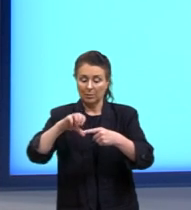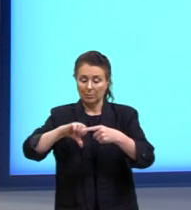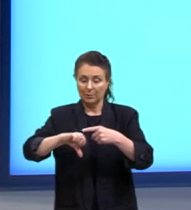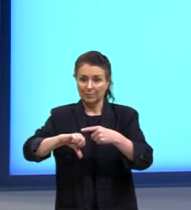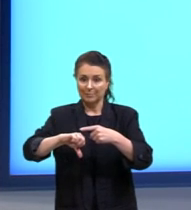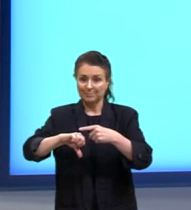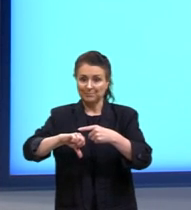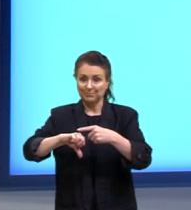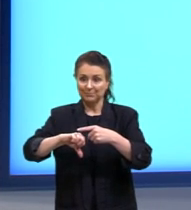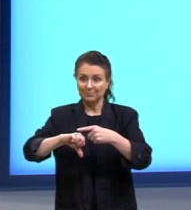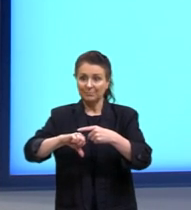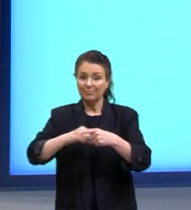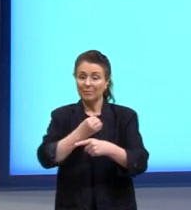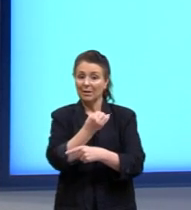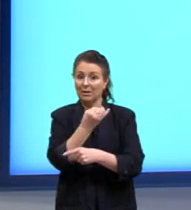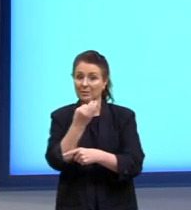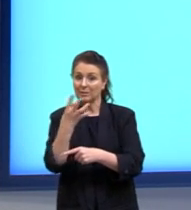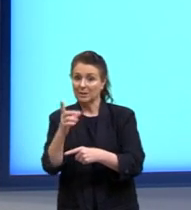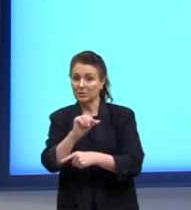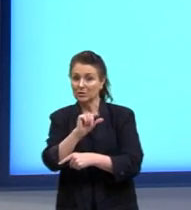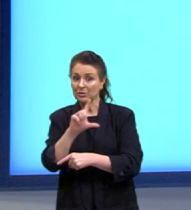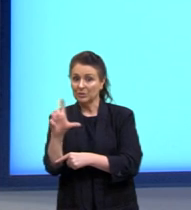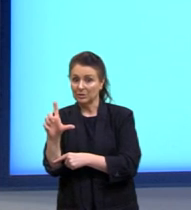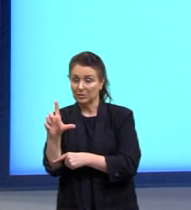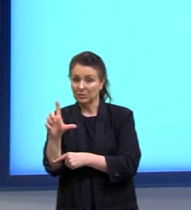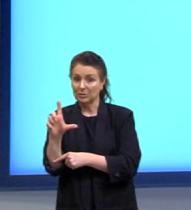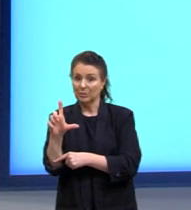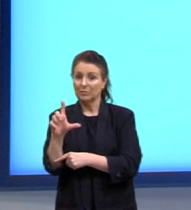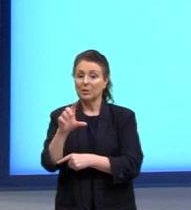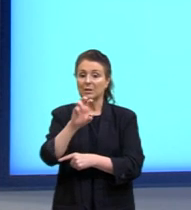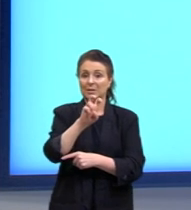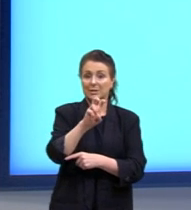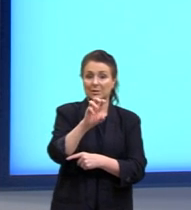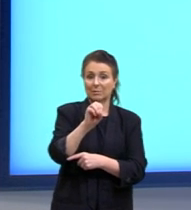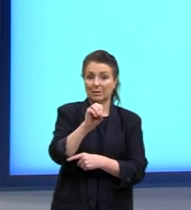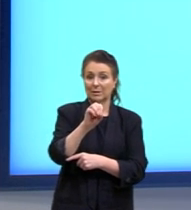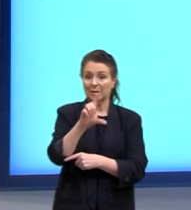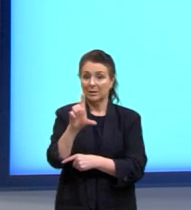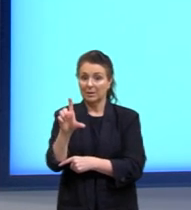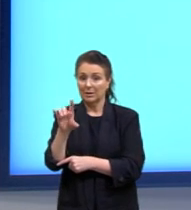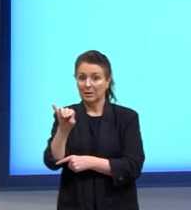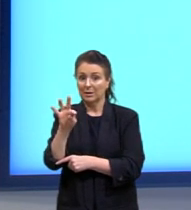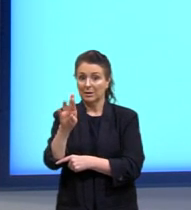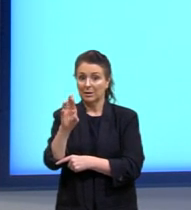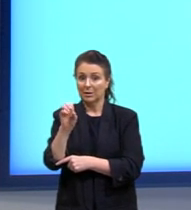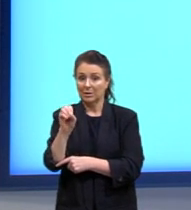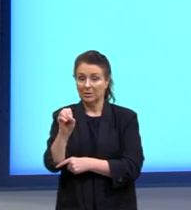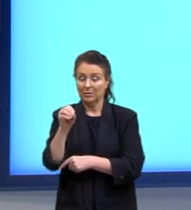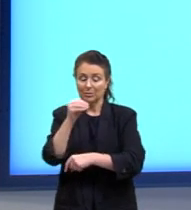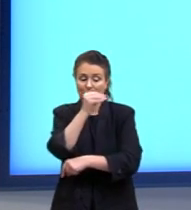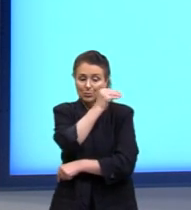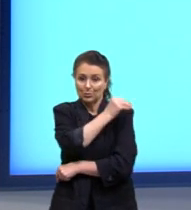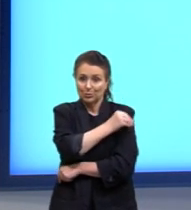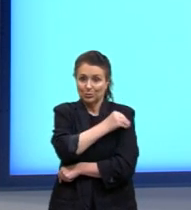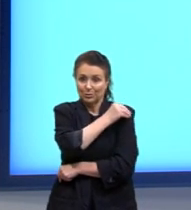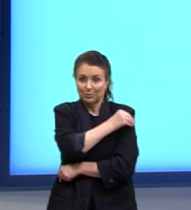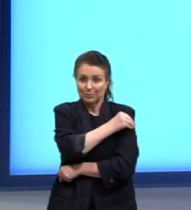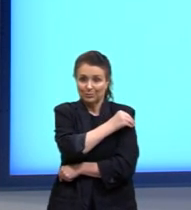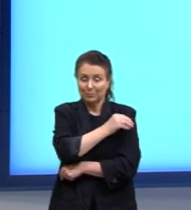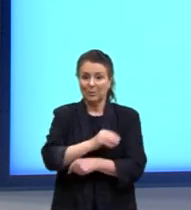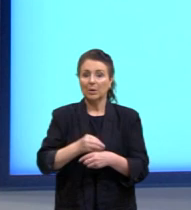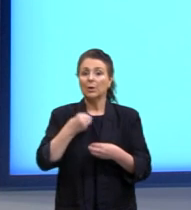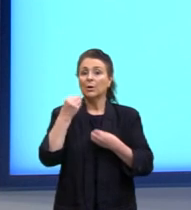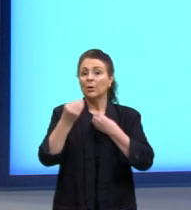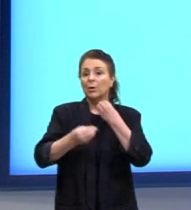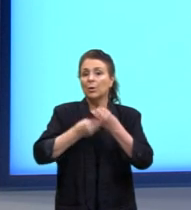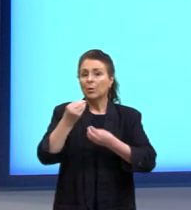então a quantidade de litros abastecida foi 50 litros de álcool como que